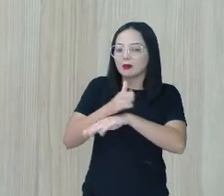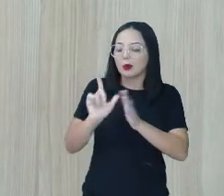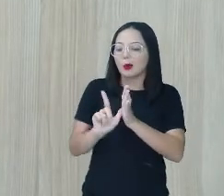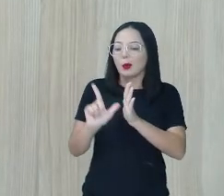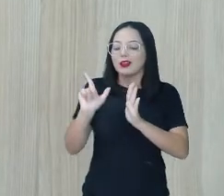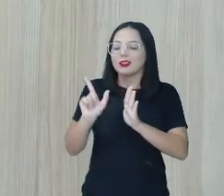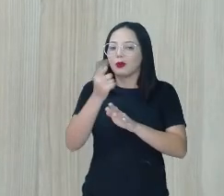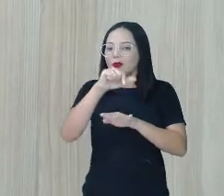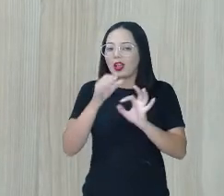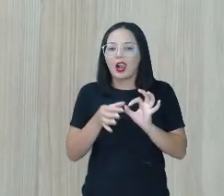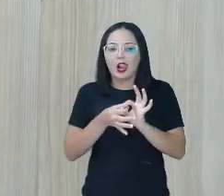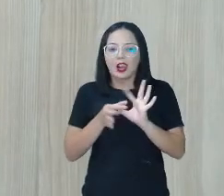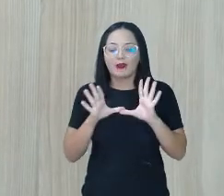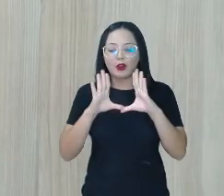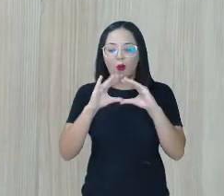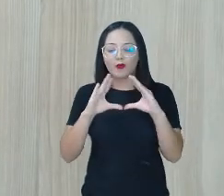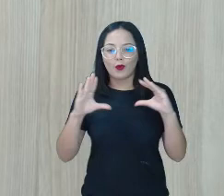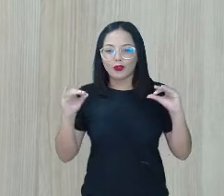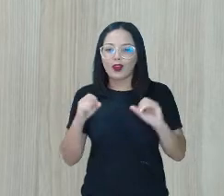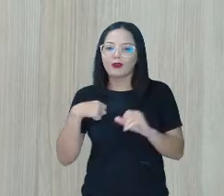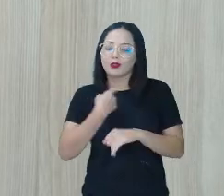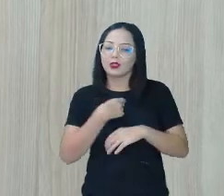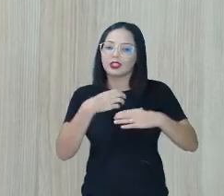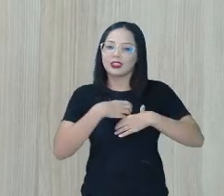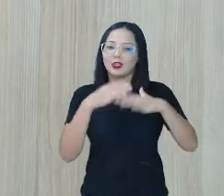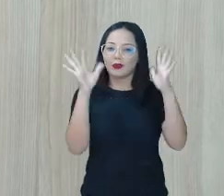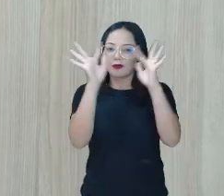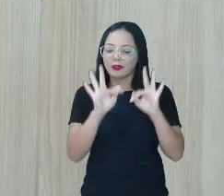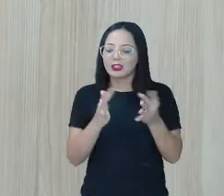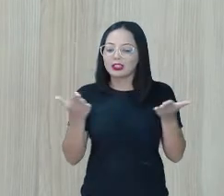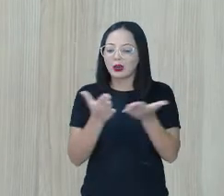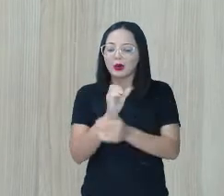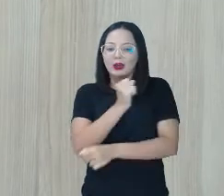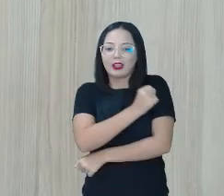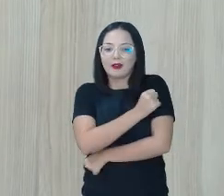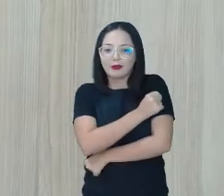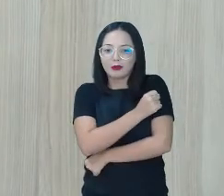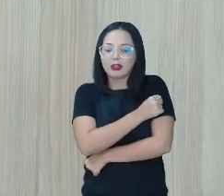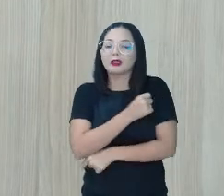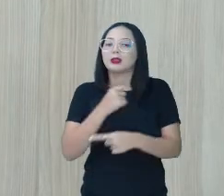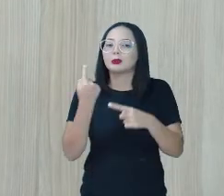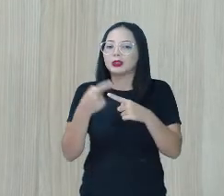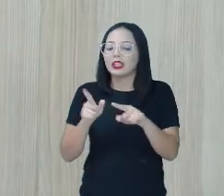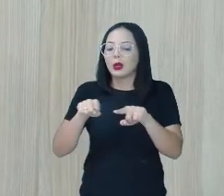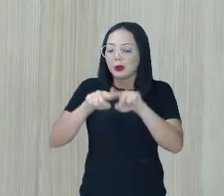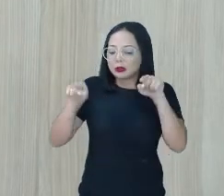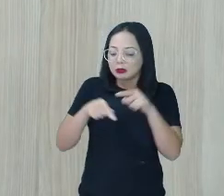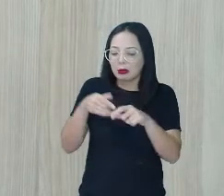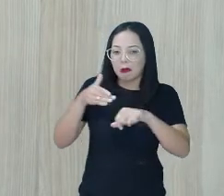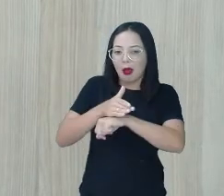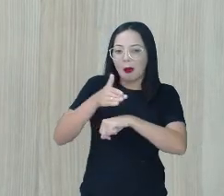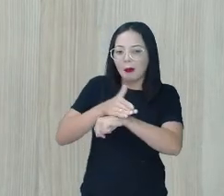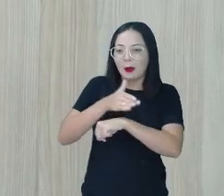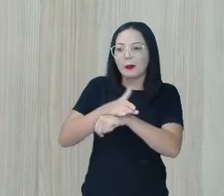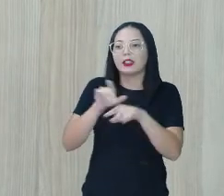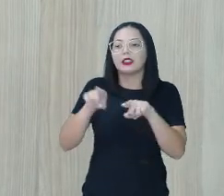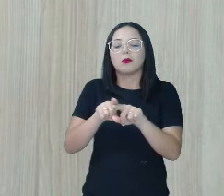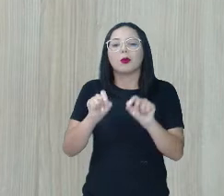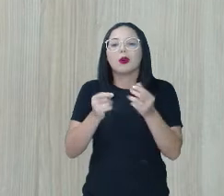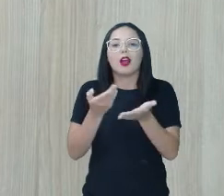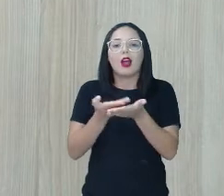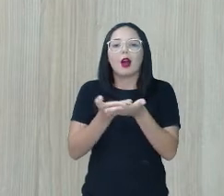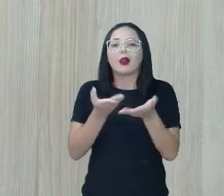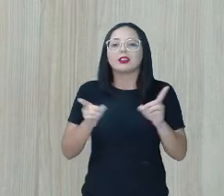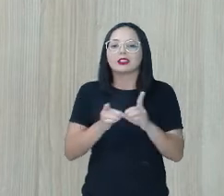fiquem bem à vontade. A gente fica muito feliz de estar aqui no 8º ano, que é uma das turmas também que participa bastante, e isso torna a aula cada vez